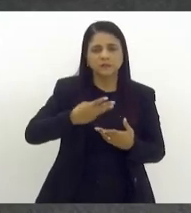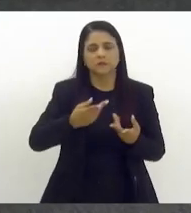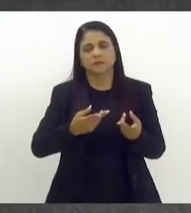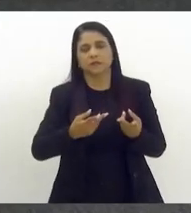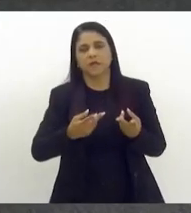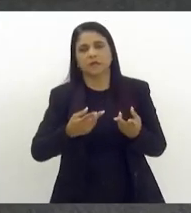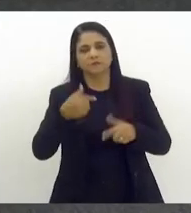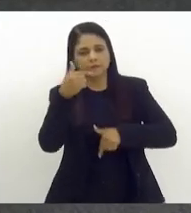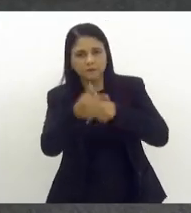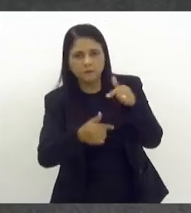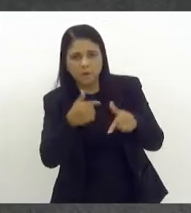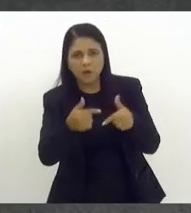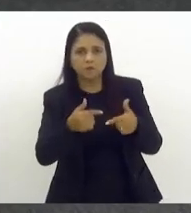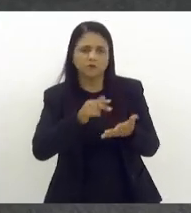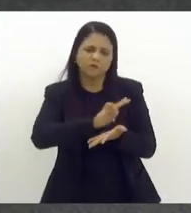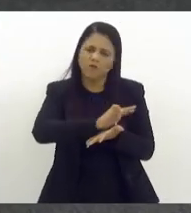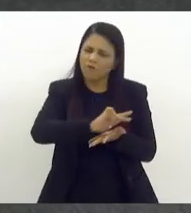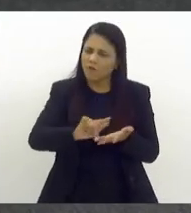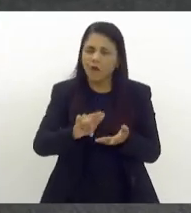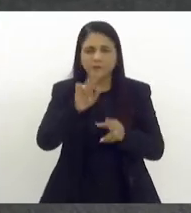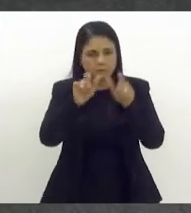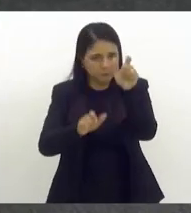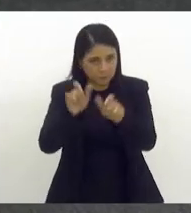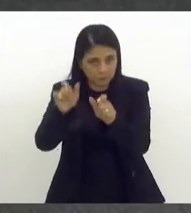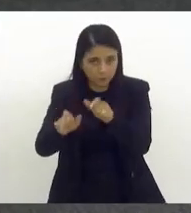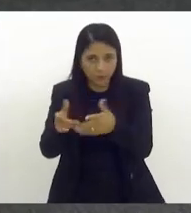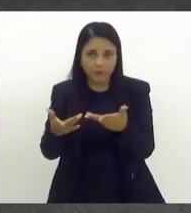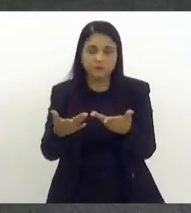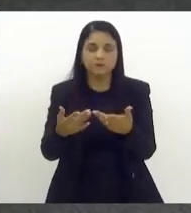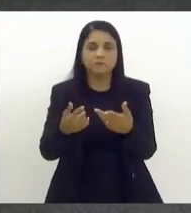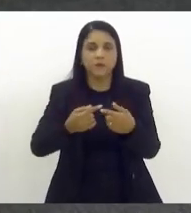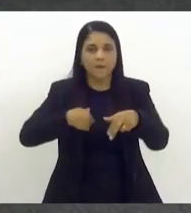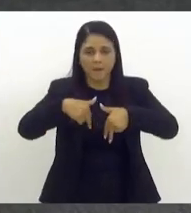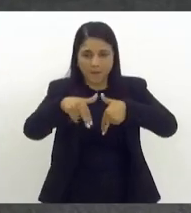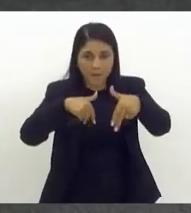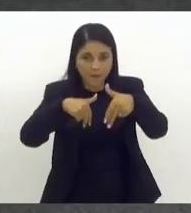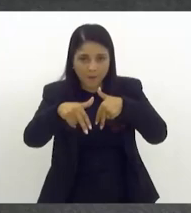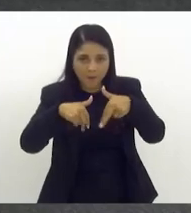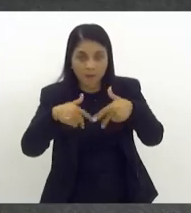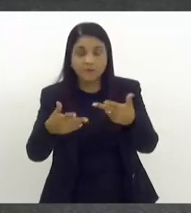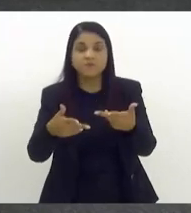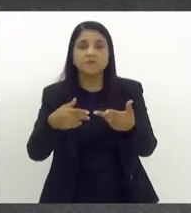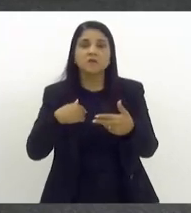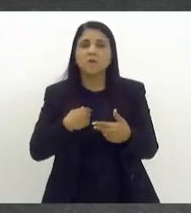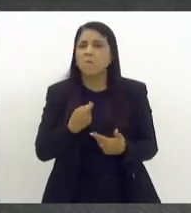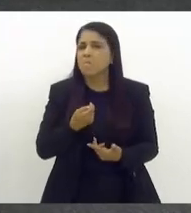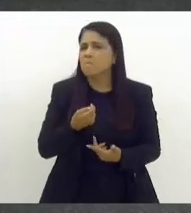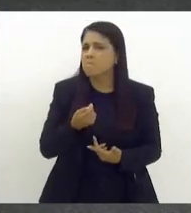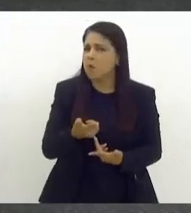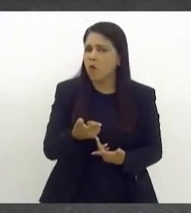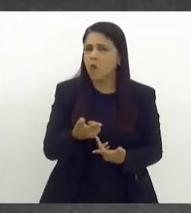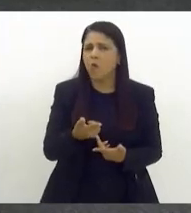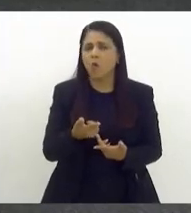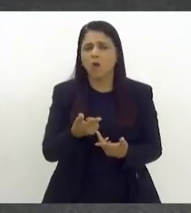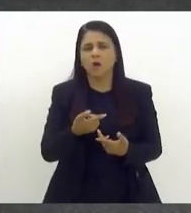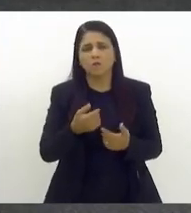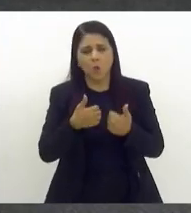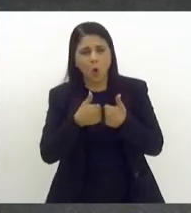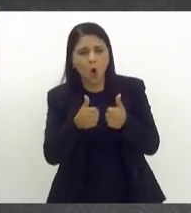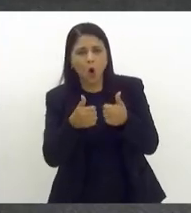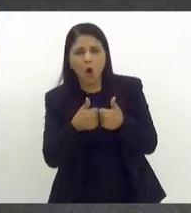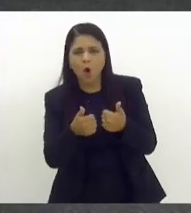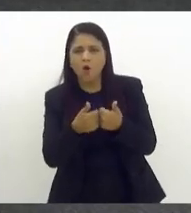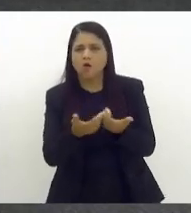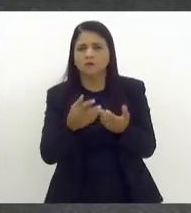enfim. Então, há pouquíssimas possibilidades, não é, de transporte. Tem